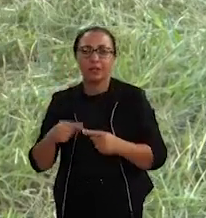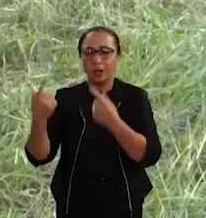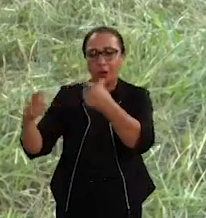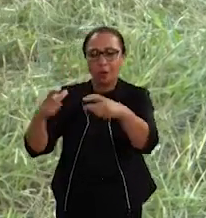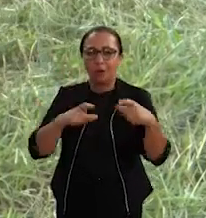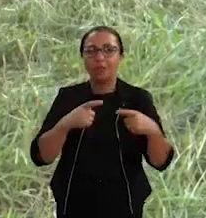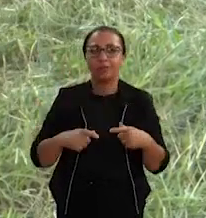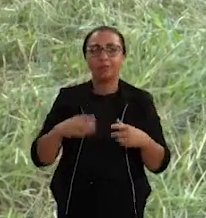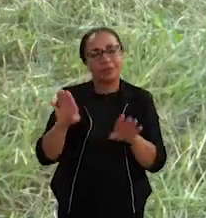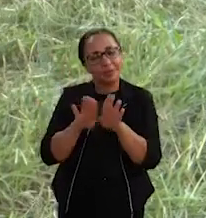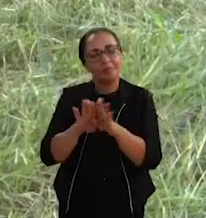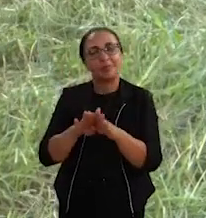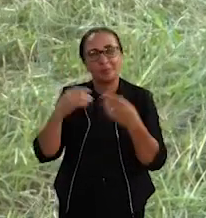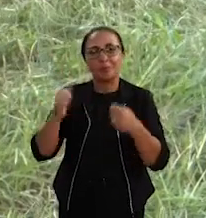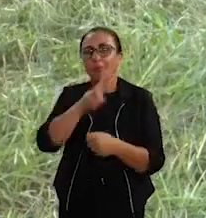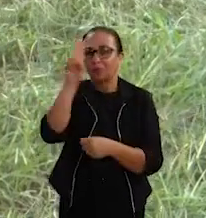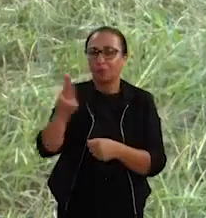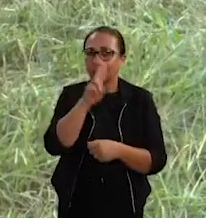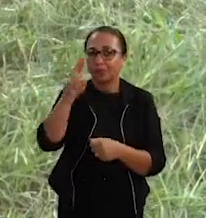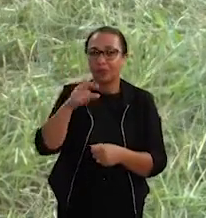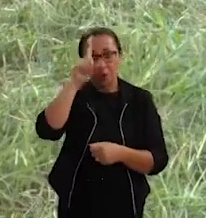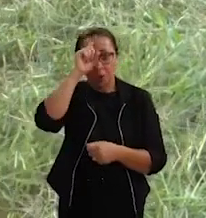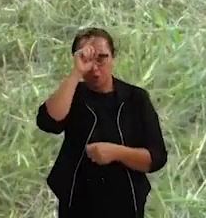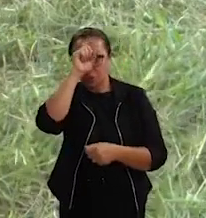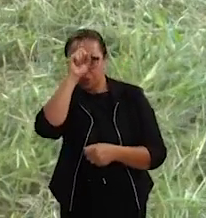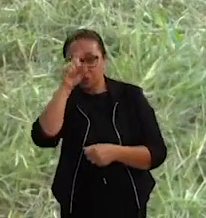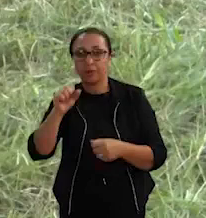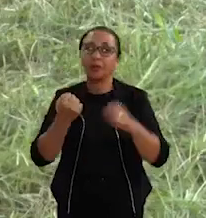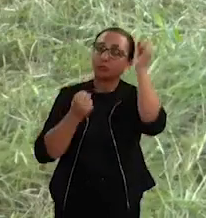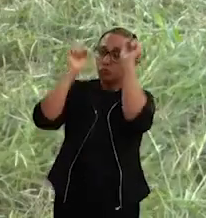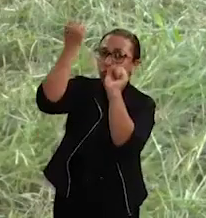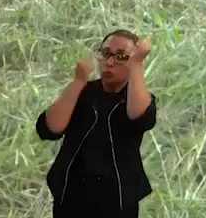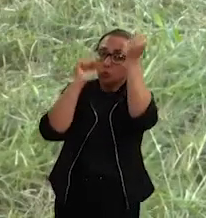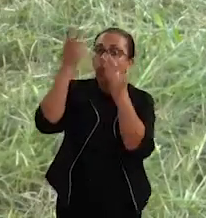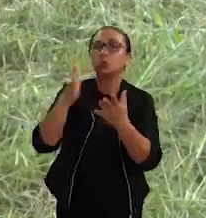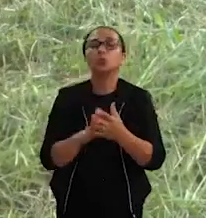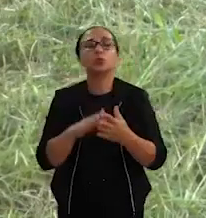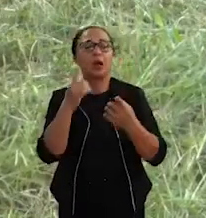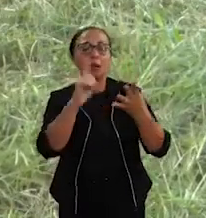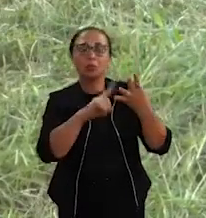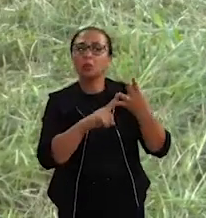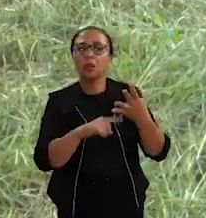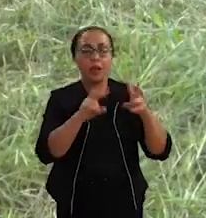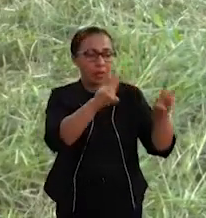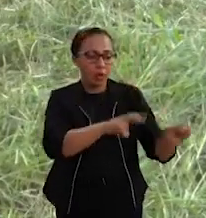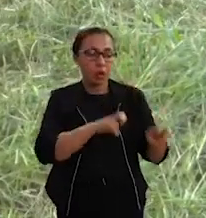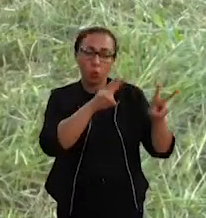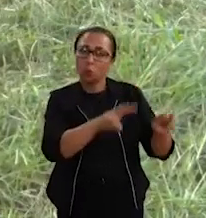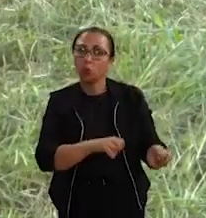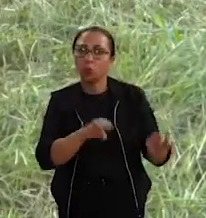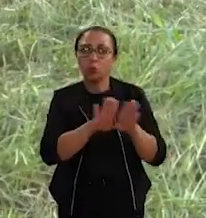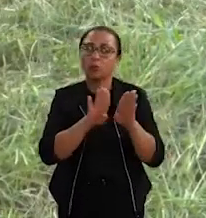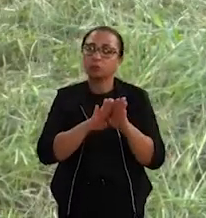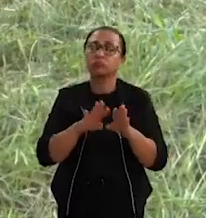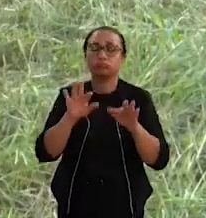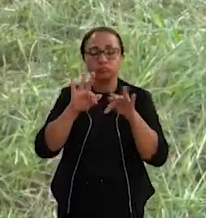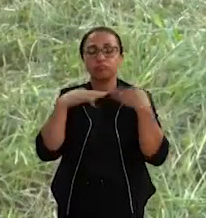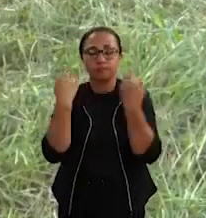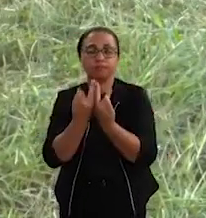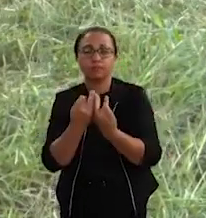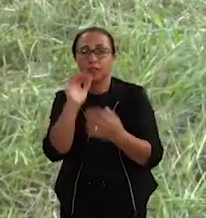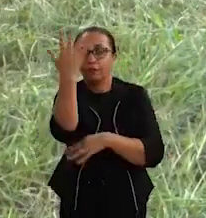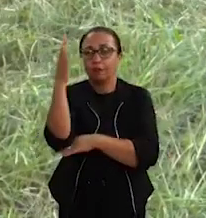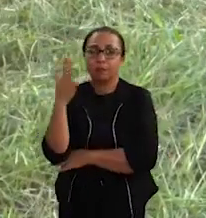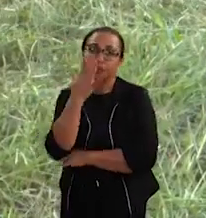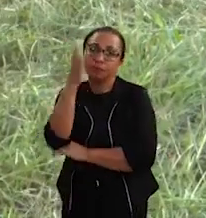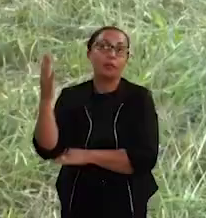a outras áreas também. Pode ser utilizado em ambientes hospitalares, industrial, da agricultura também, ambientes de